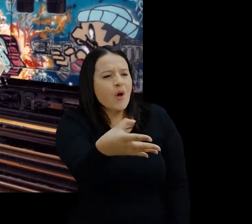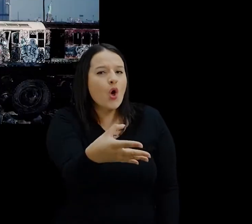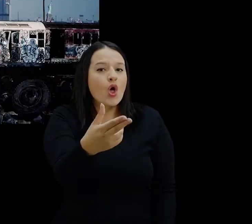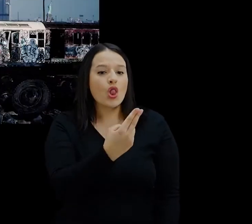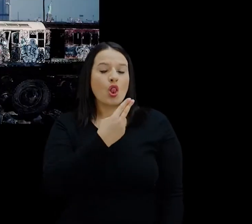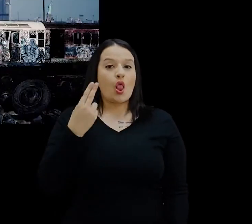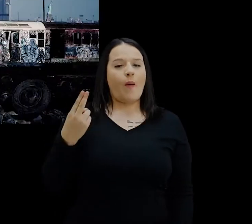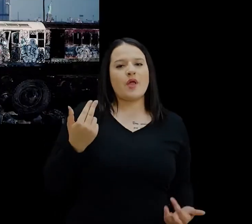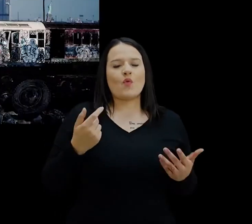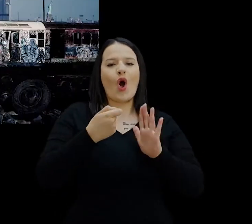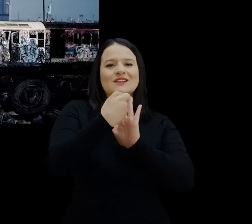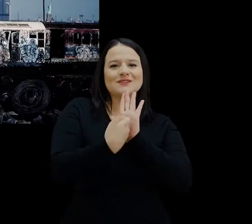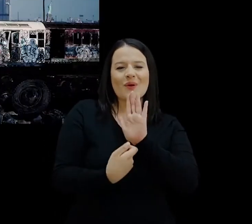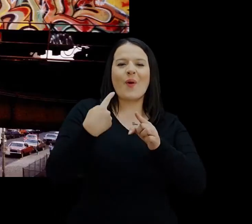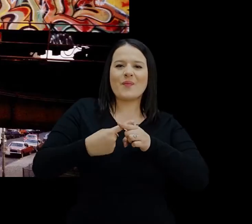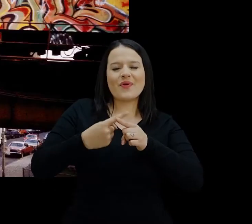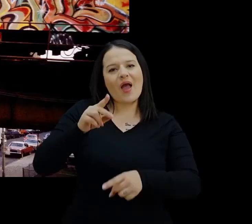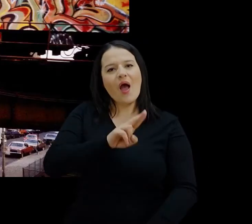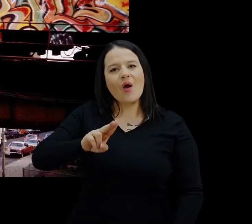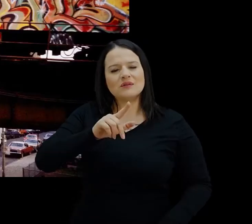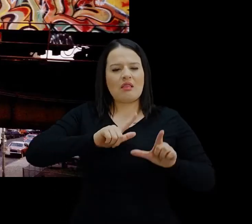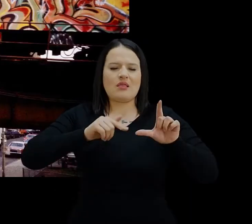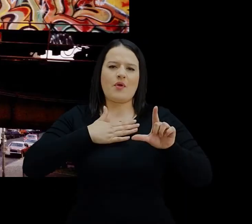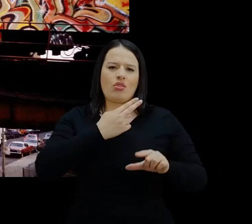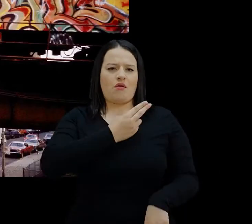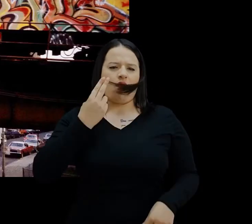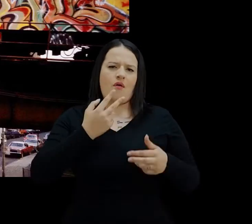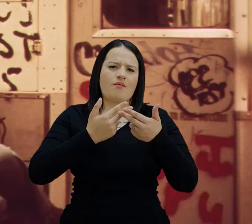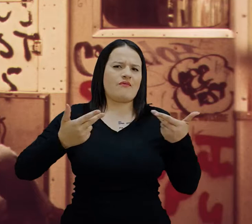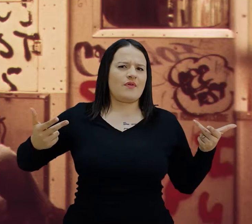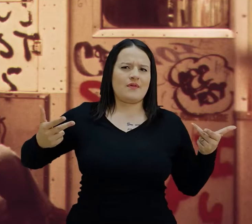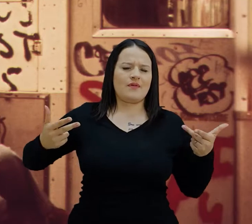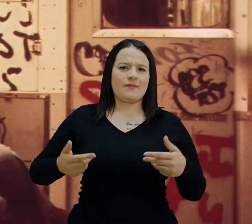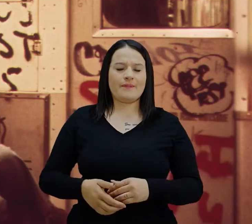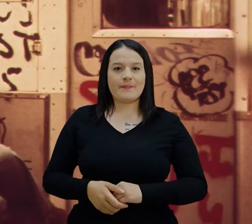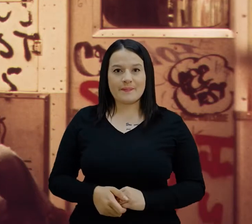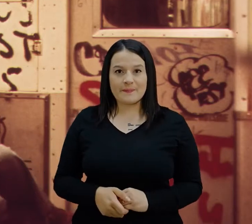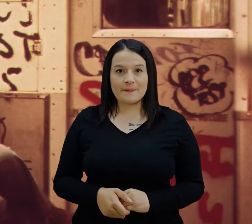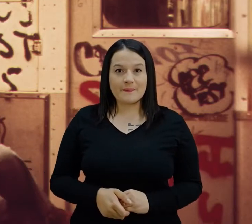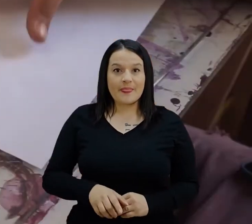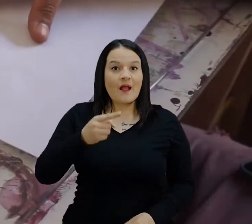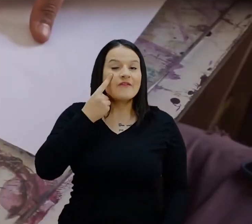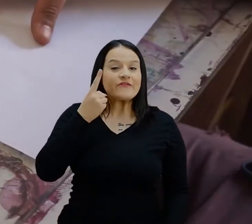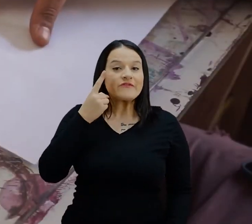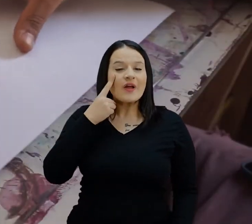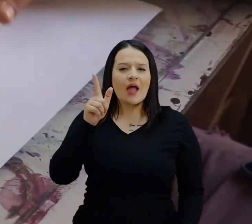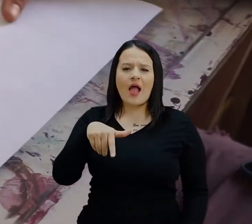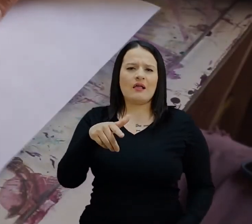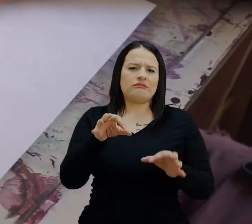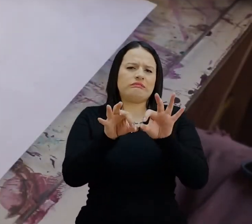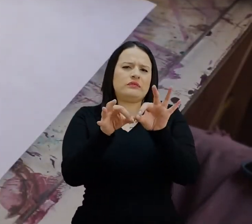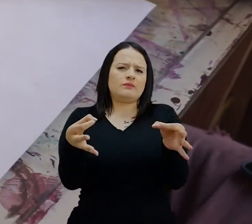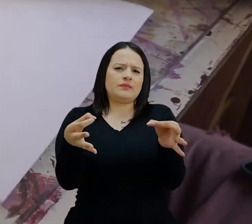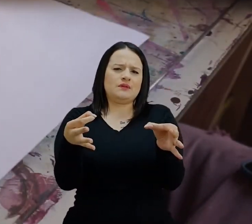Os grafiteiros chamavam de escritores, né? Por utilizar a escrita, né? Escrever os nomes dos escritores urbanos. A tag, como vocês podem ver,